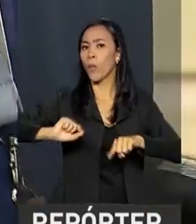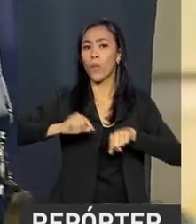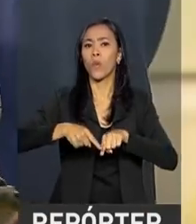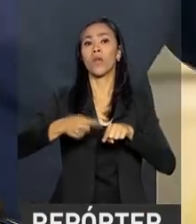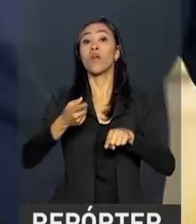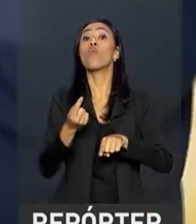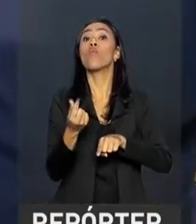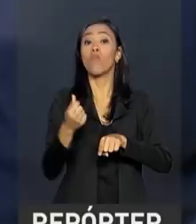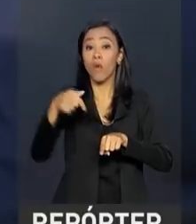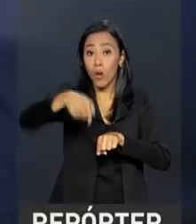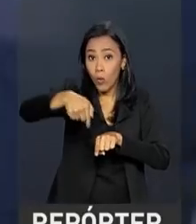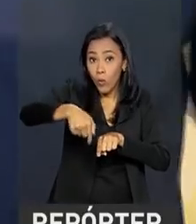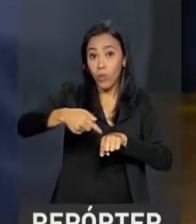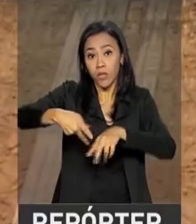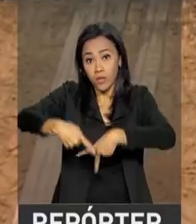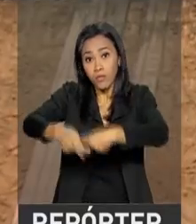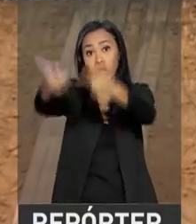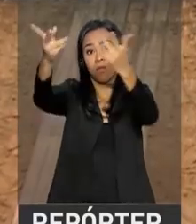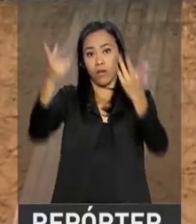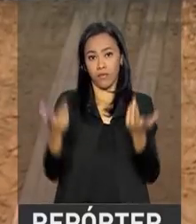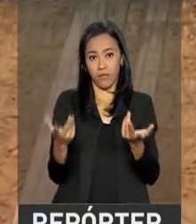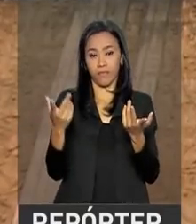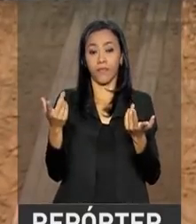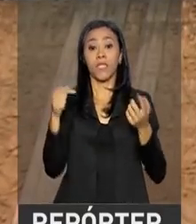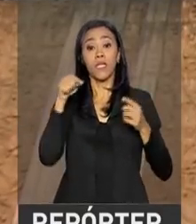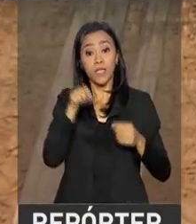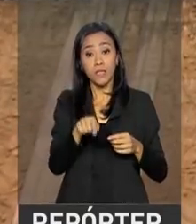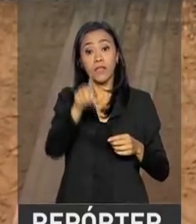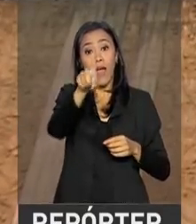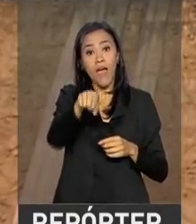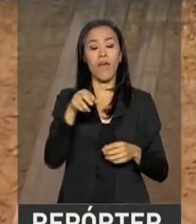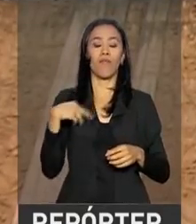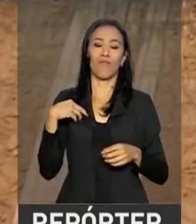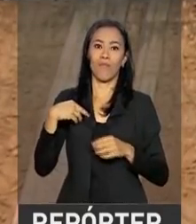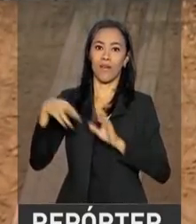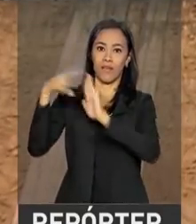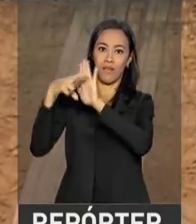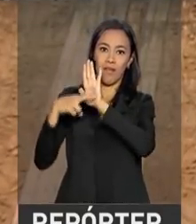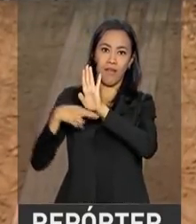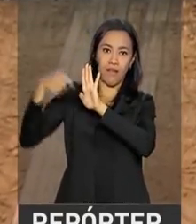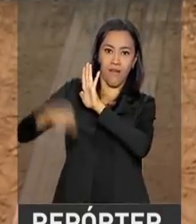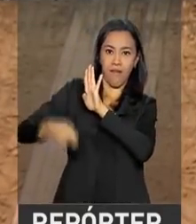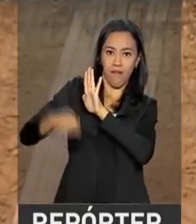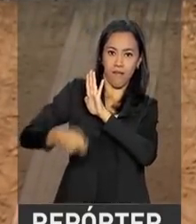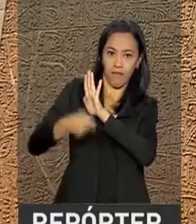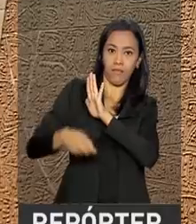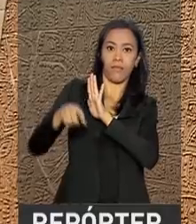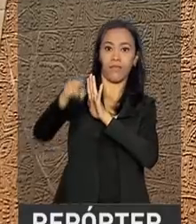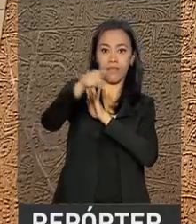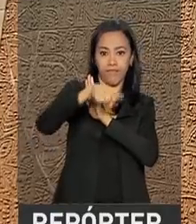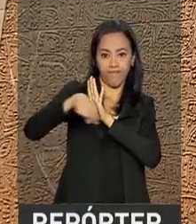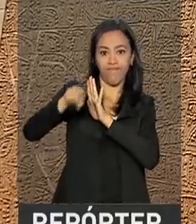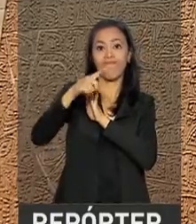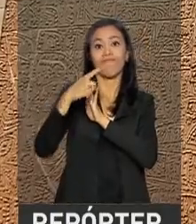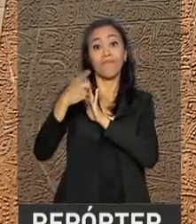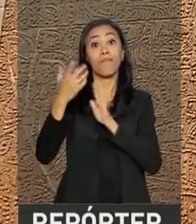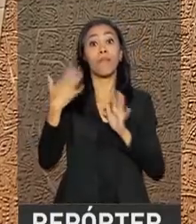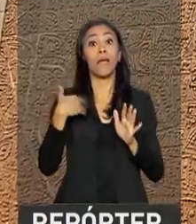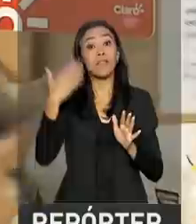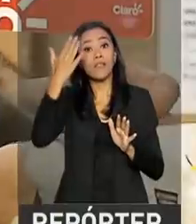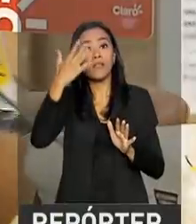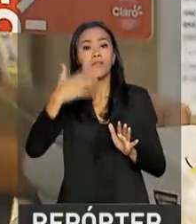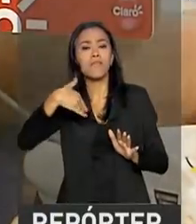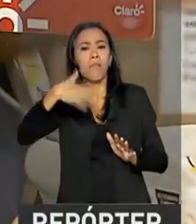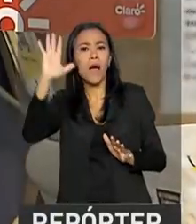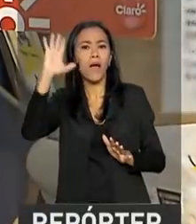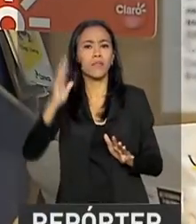do que está sendo enviado a medida cumpre uma exigência dos fiscos estaduais e deve dar maior controle